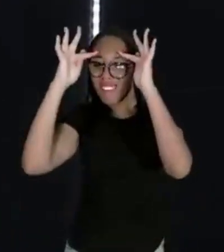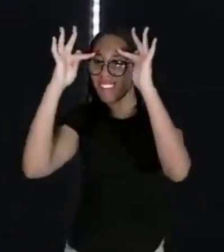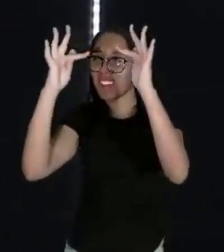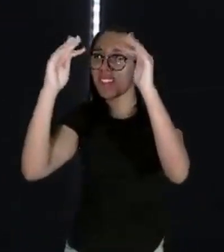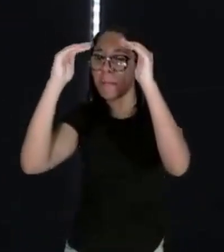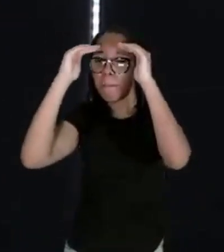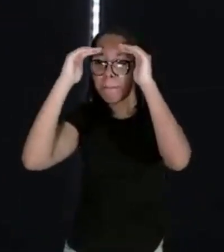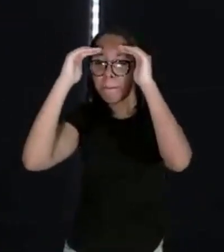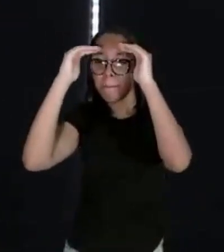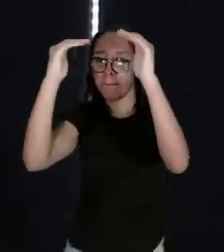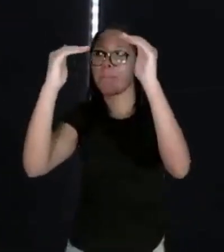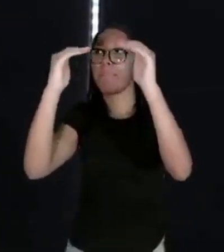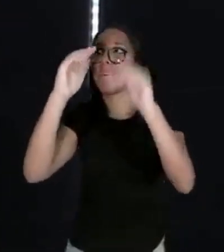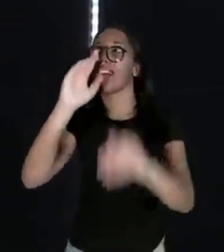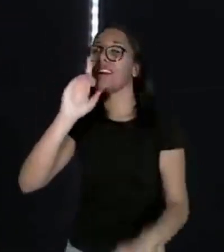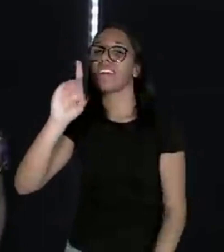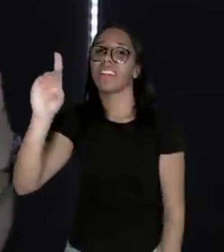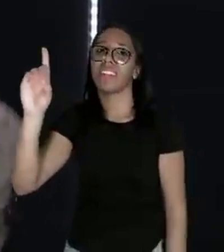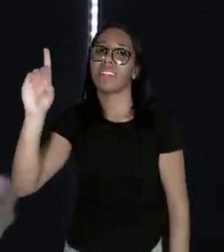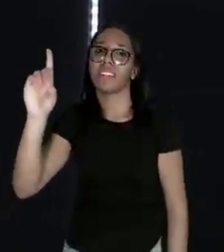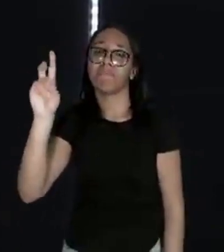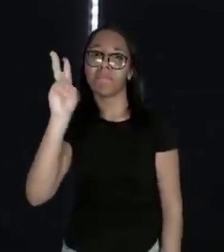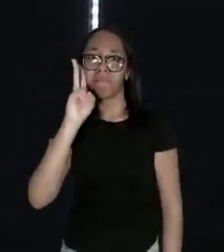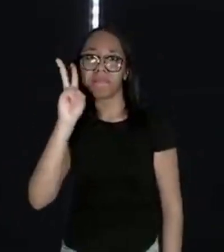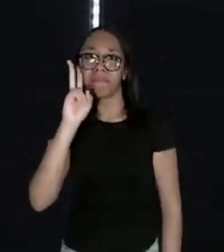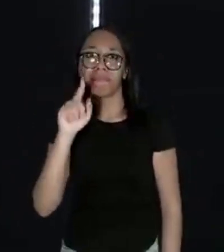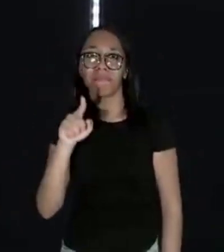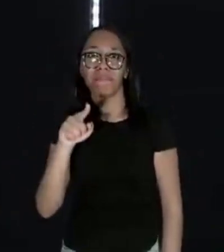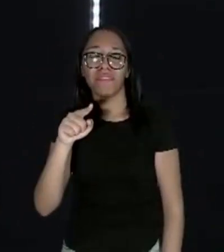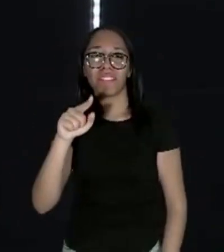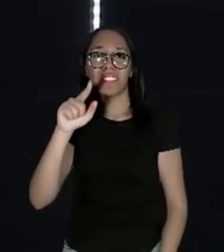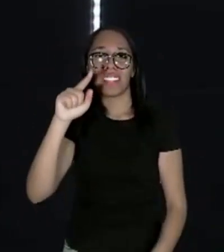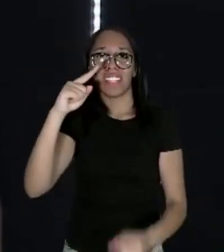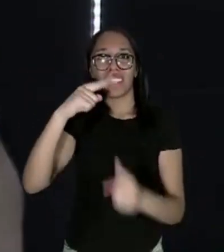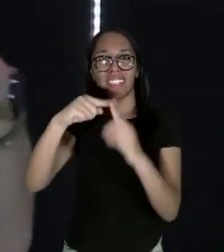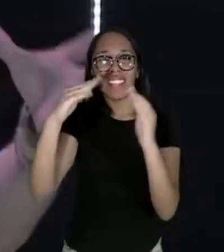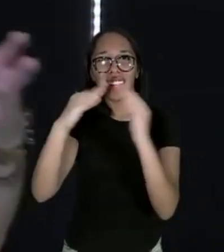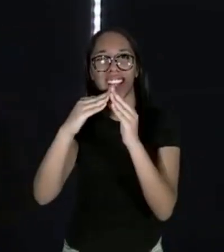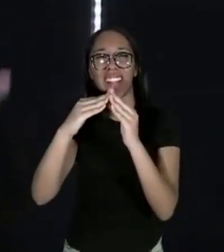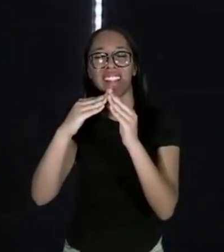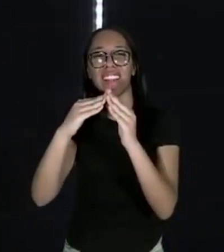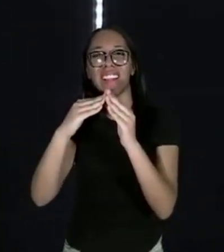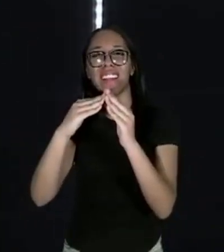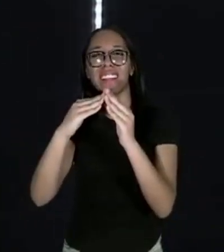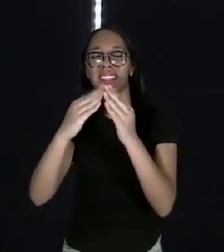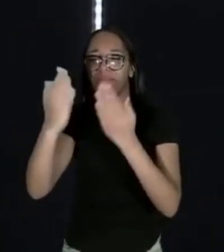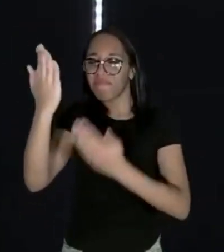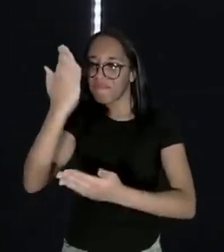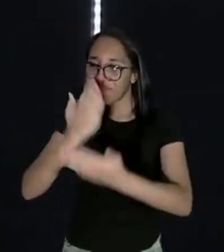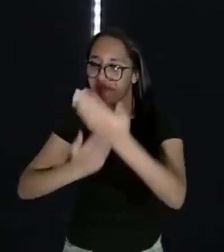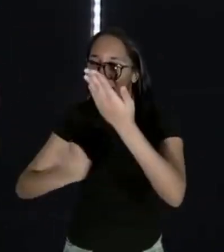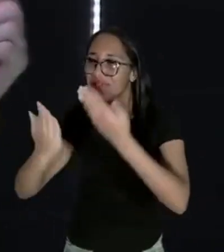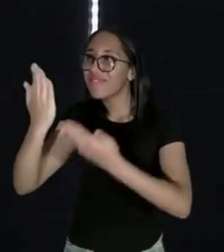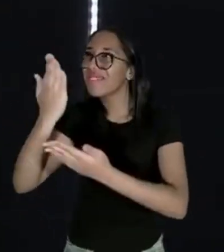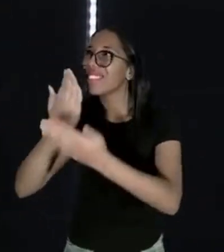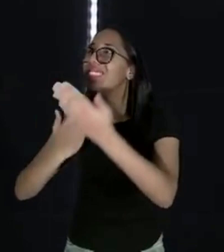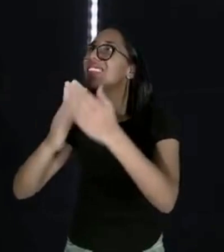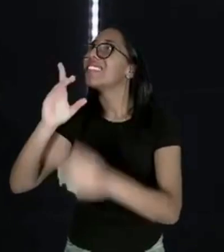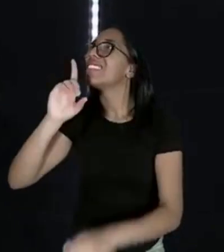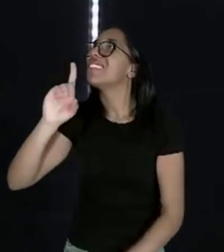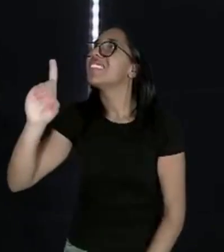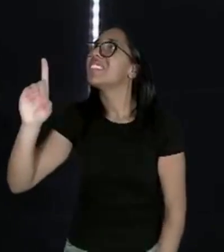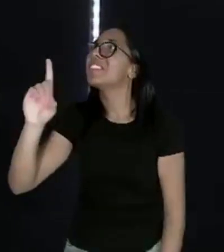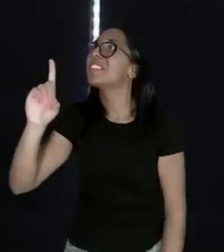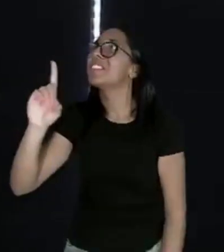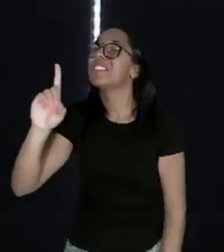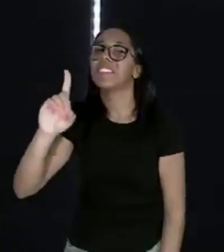queria estar na casa de Deus e você não se importava com detalhes, não ficava ofendido por bobagens, porque tudo que você queria na casa de